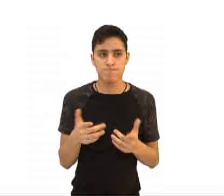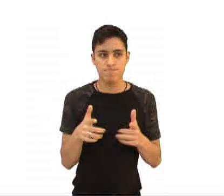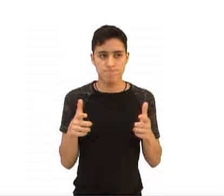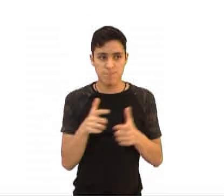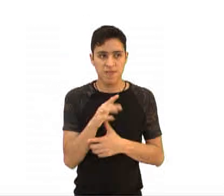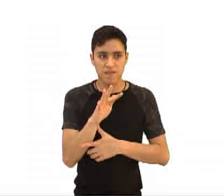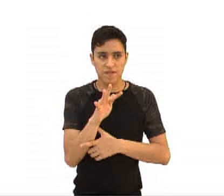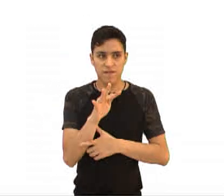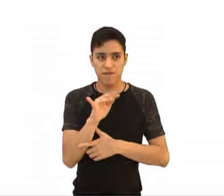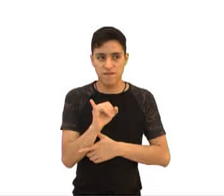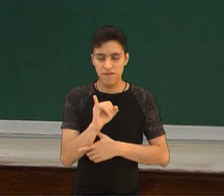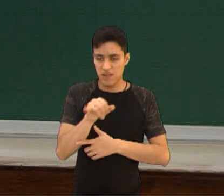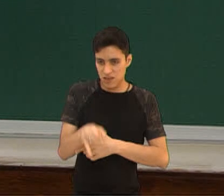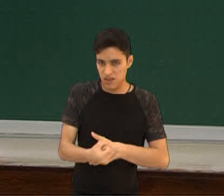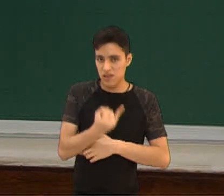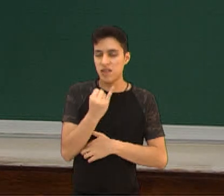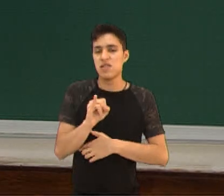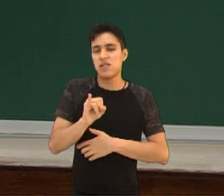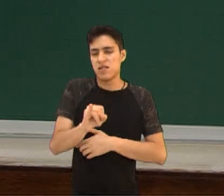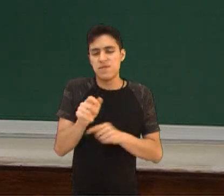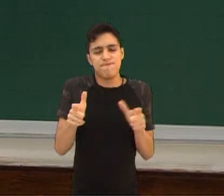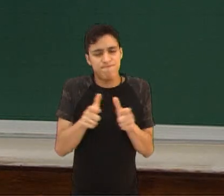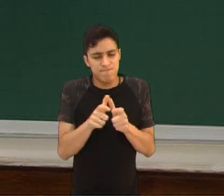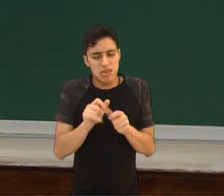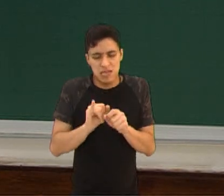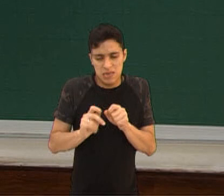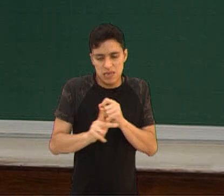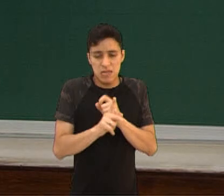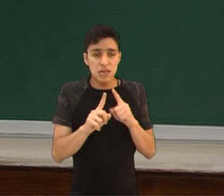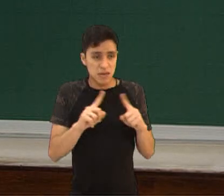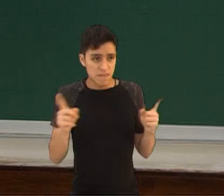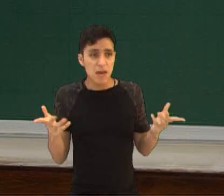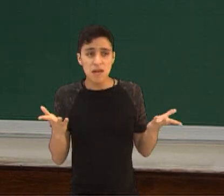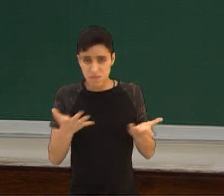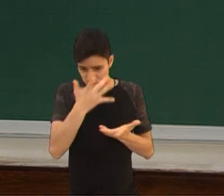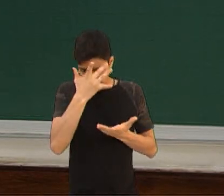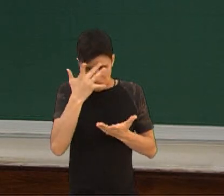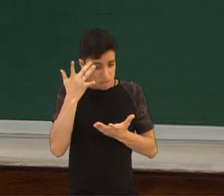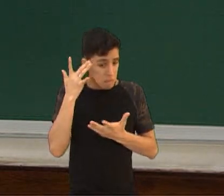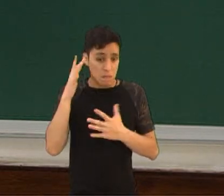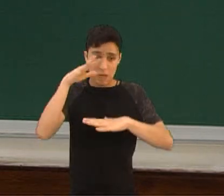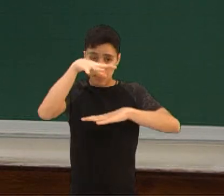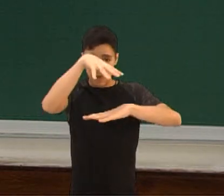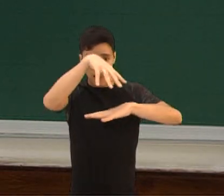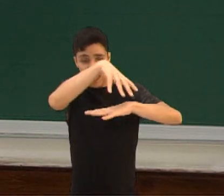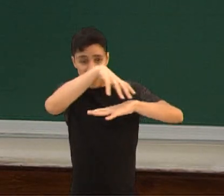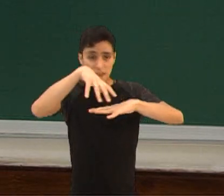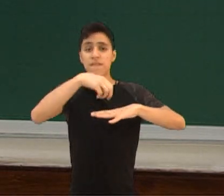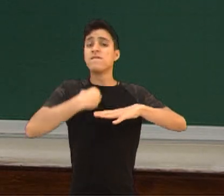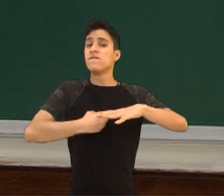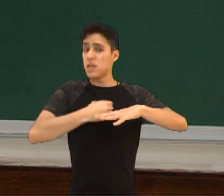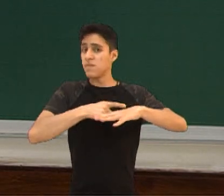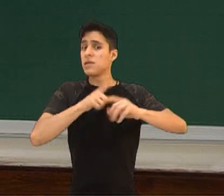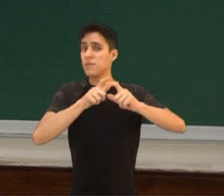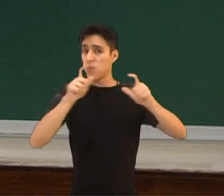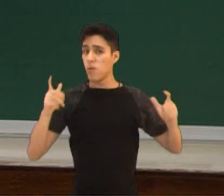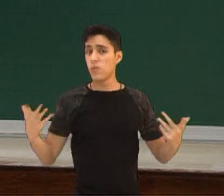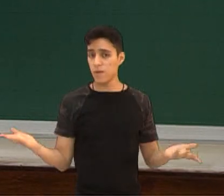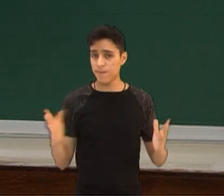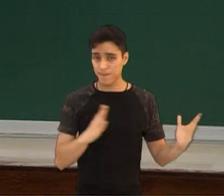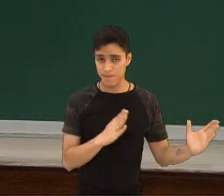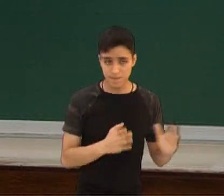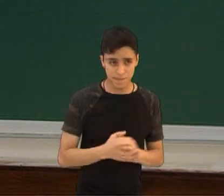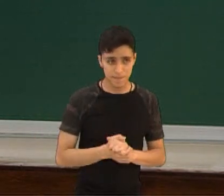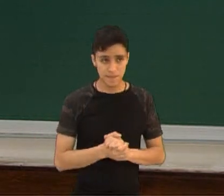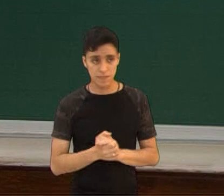Fiji, 148. É uma ilha pequena, né, mas é uma densidade já considerável também. Em toda